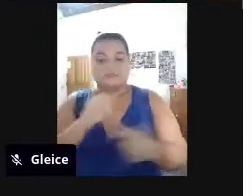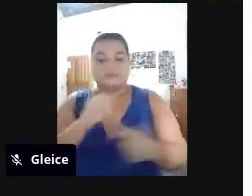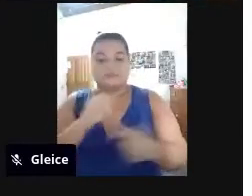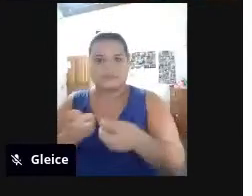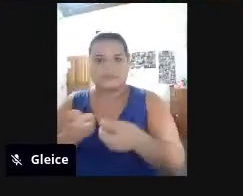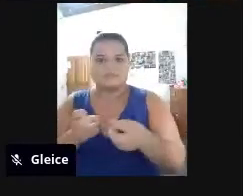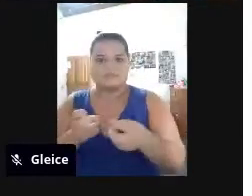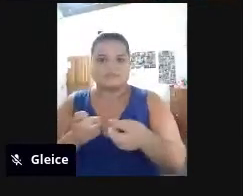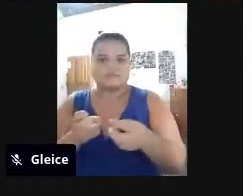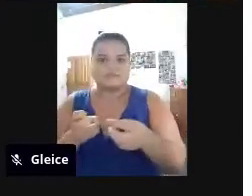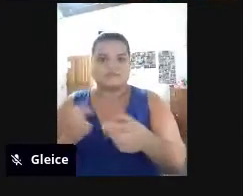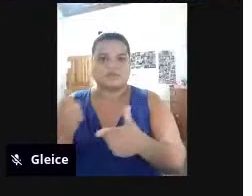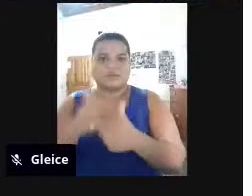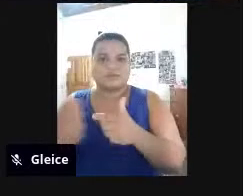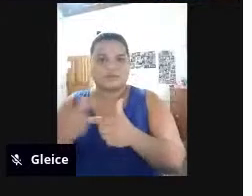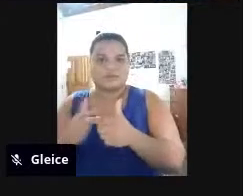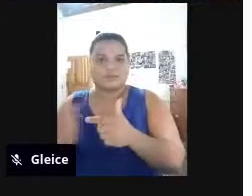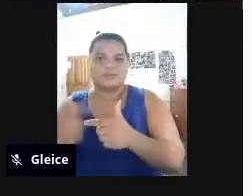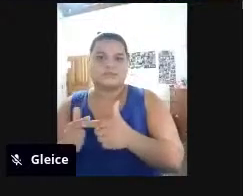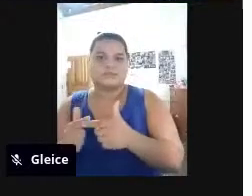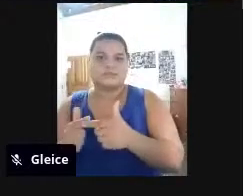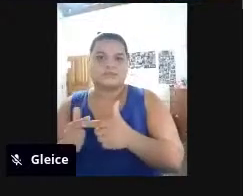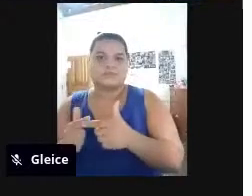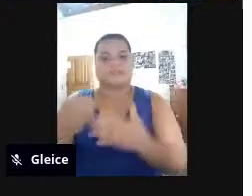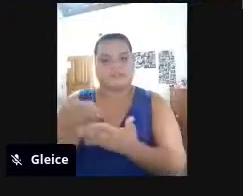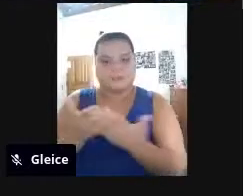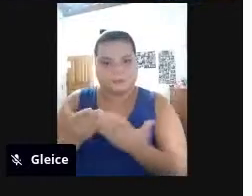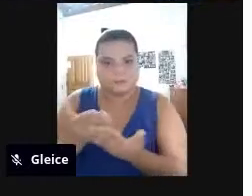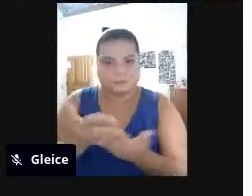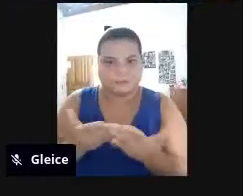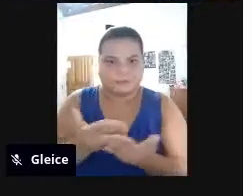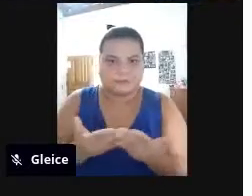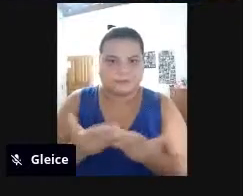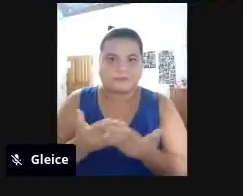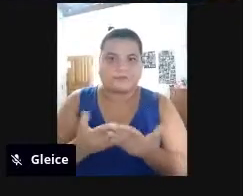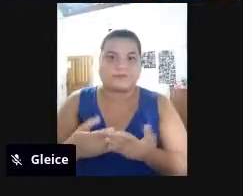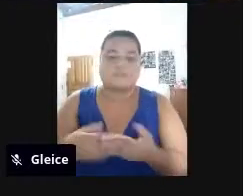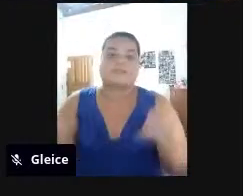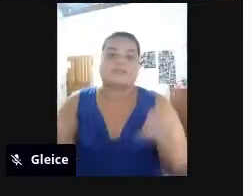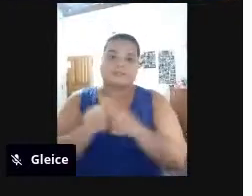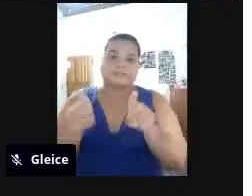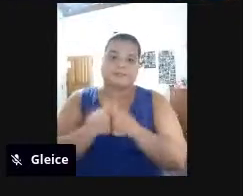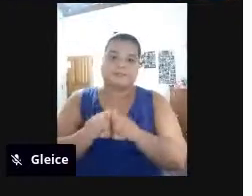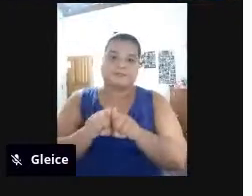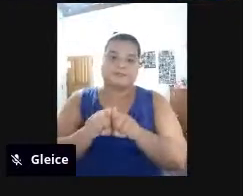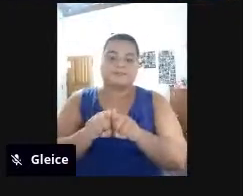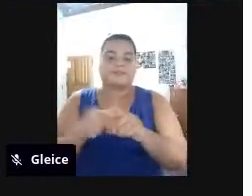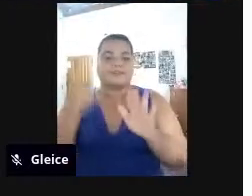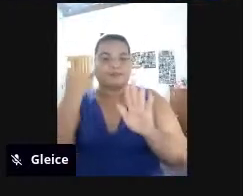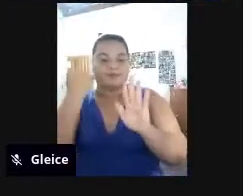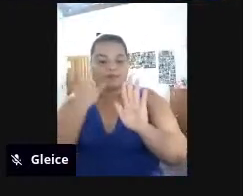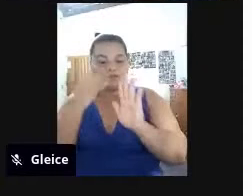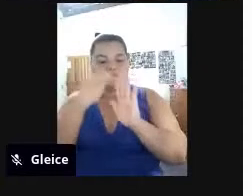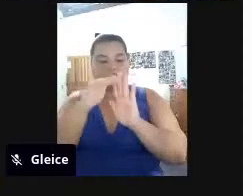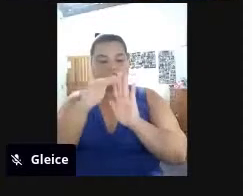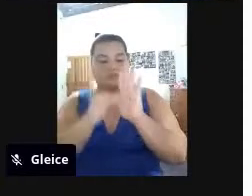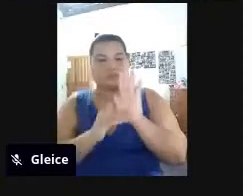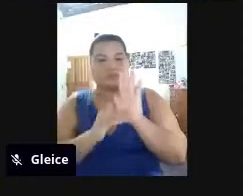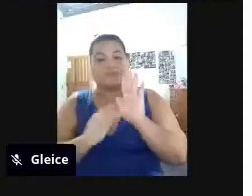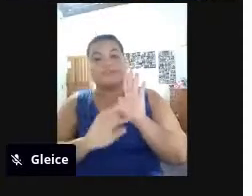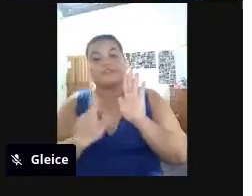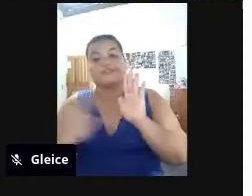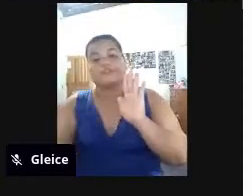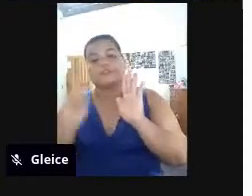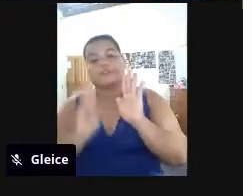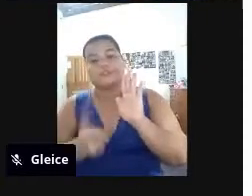de desempenho, e sempre trabalhar com cardápios diversificados. Então, nós estamos lidando com um público que